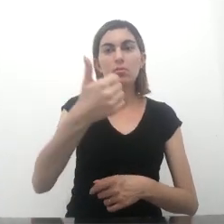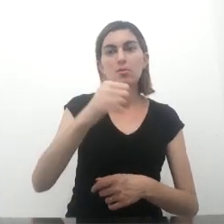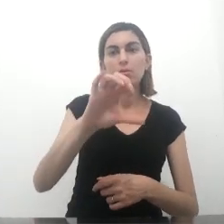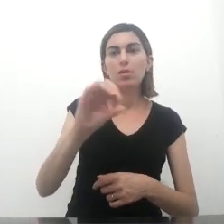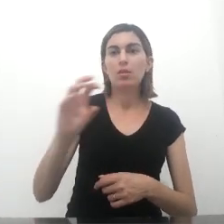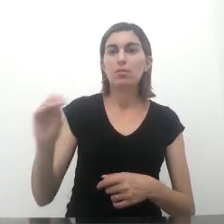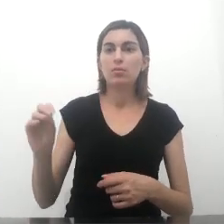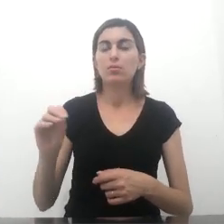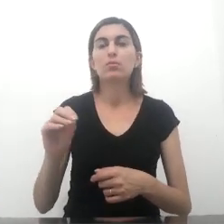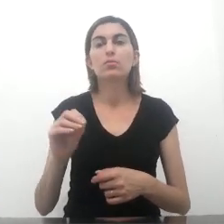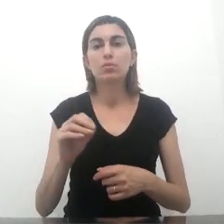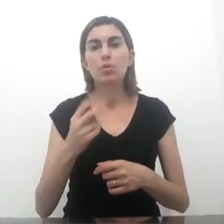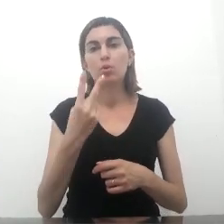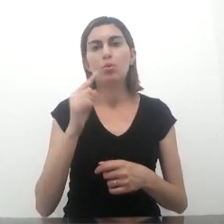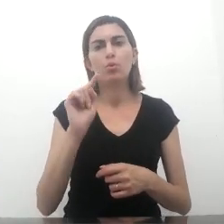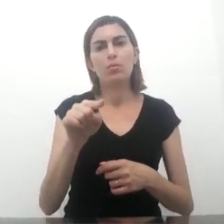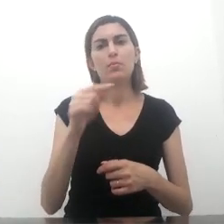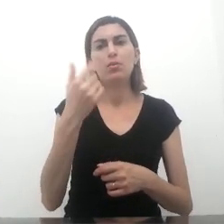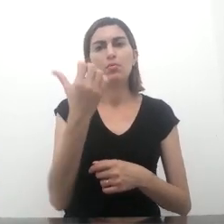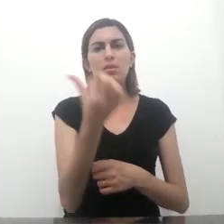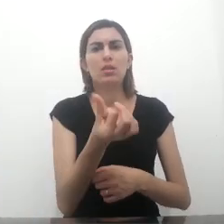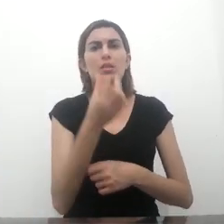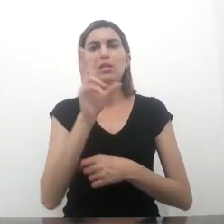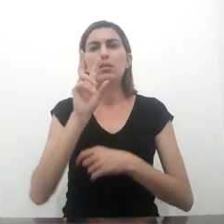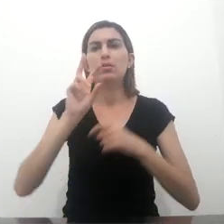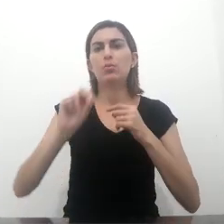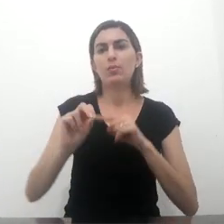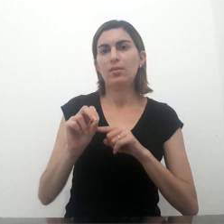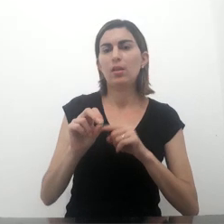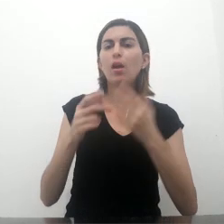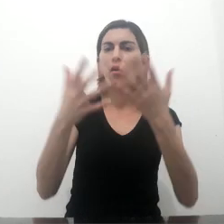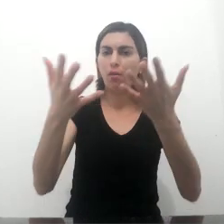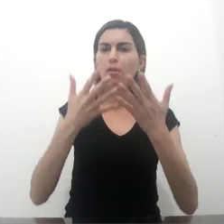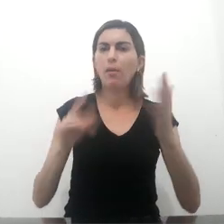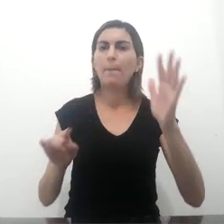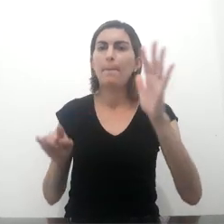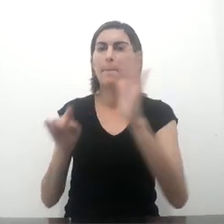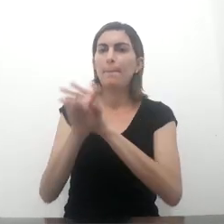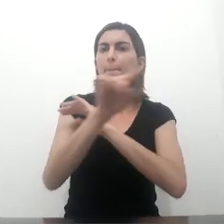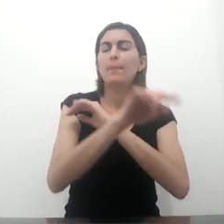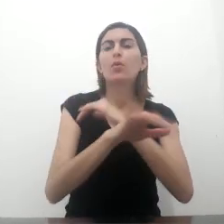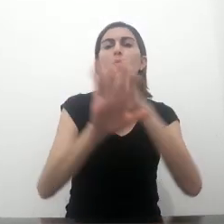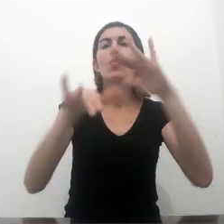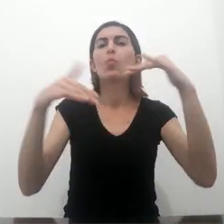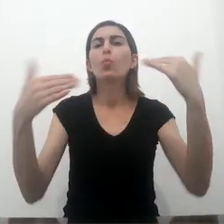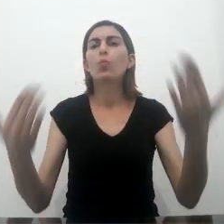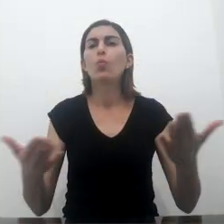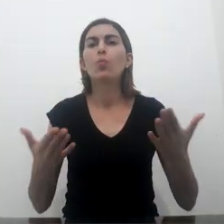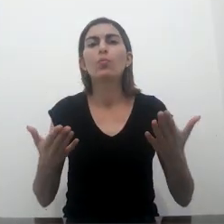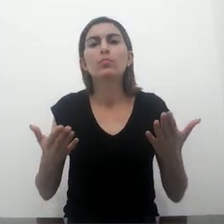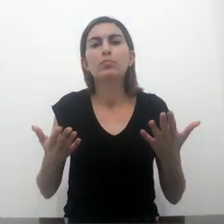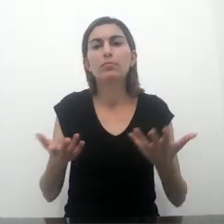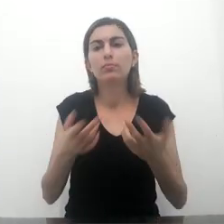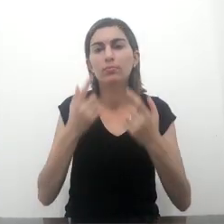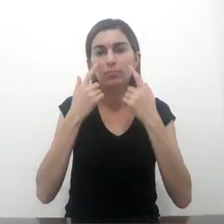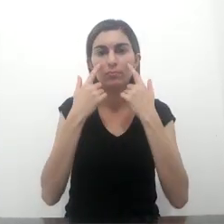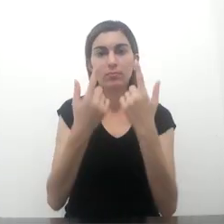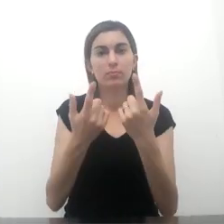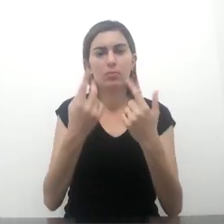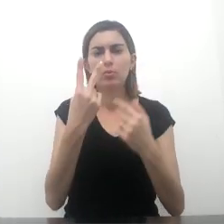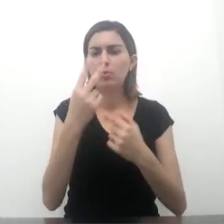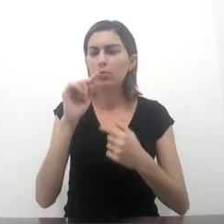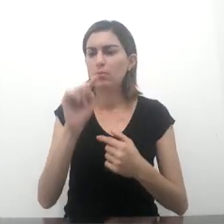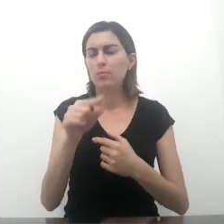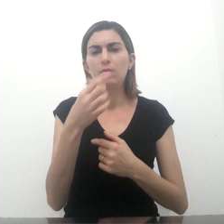106%, recebeu o salário de 2.650. Ele quer perguntar qual foi esse salário. Então você